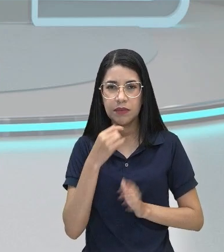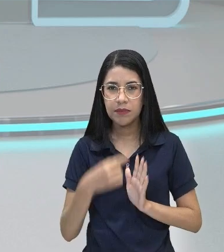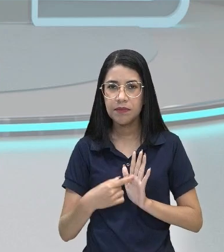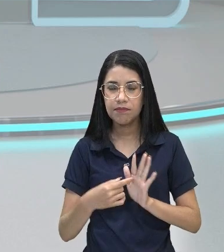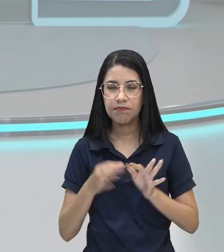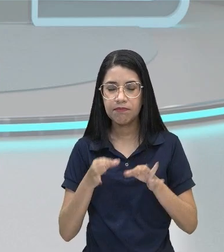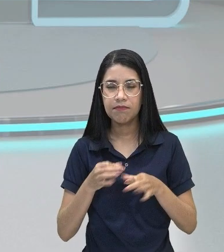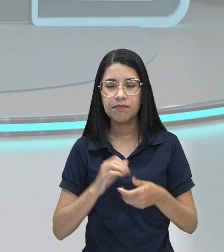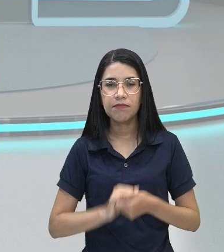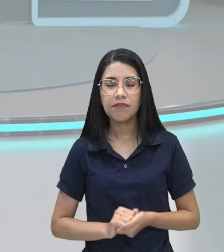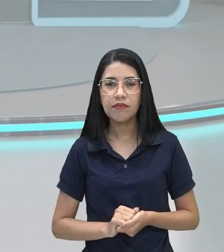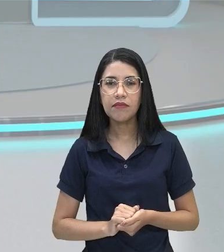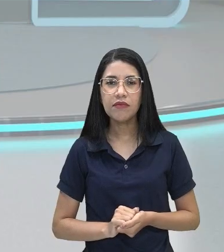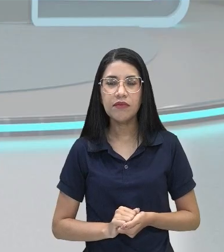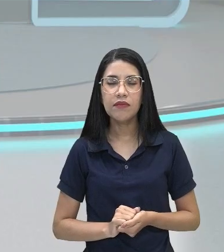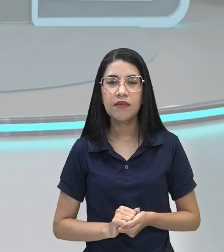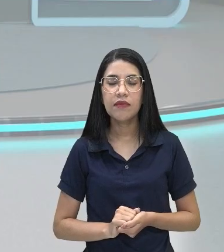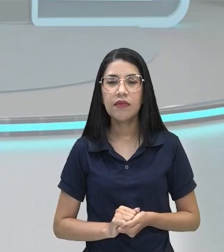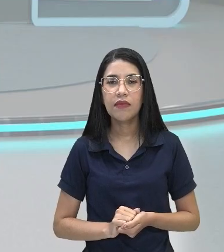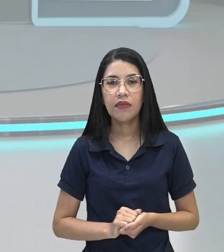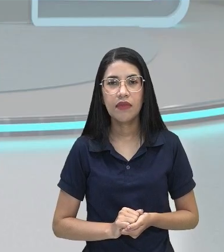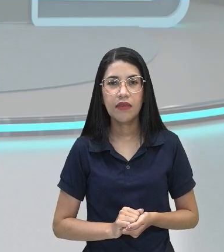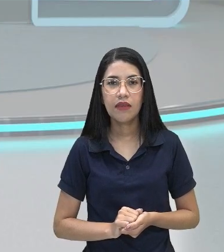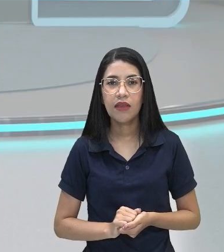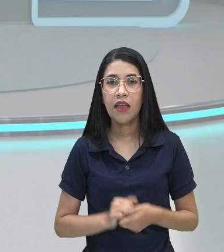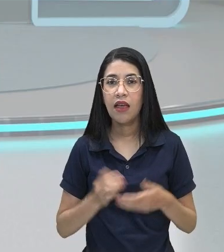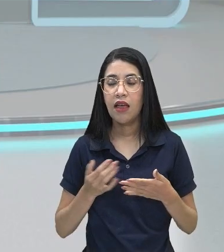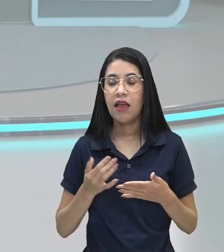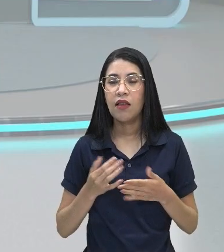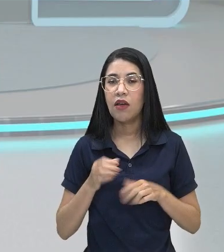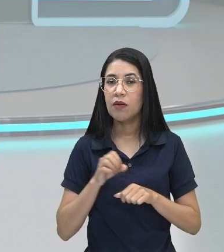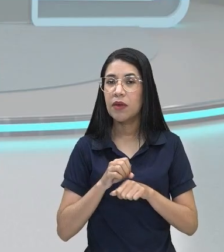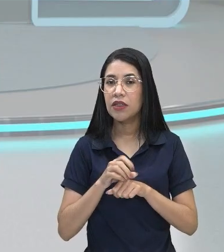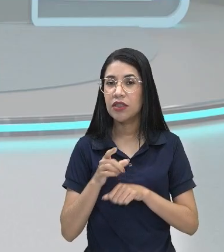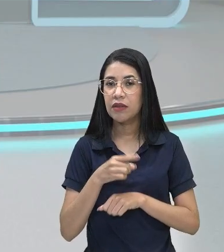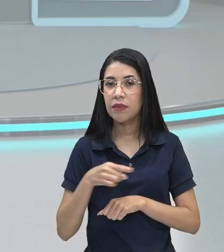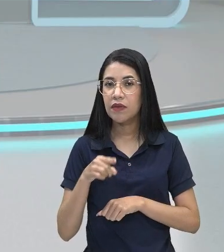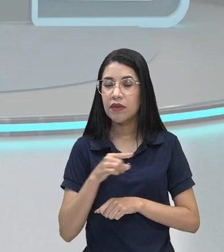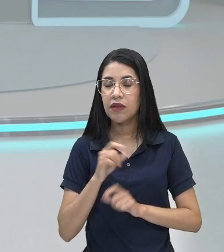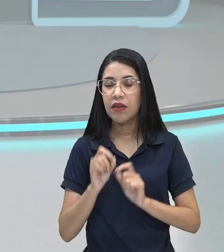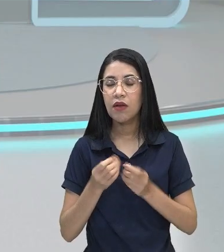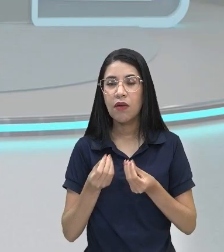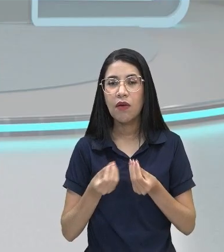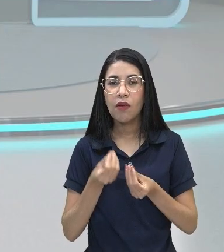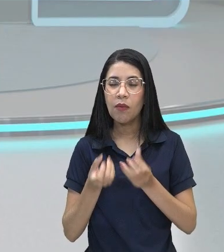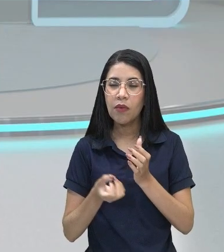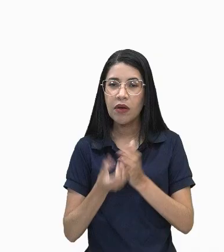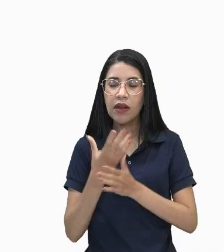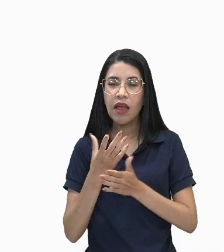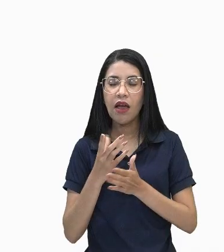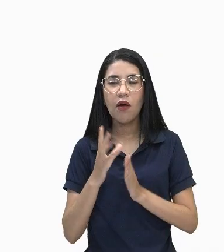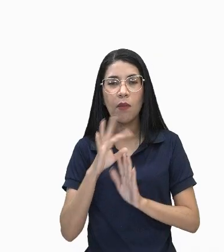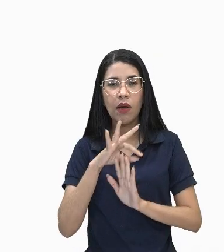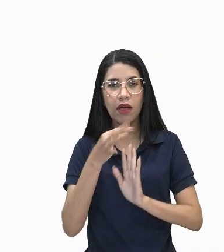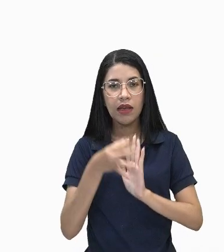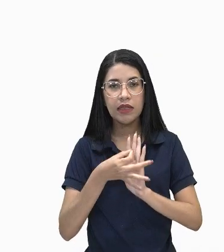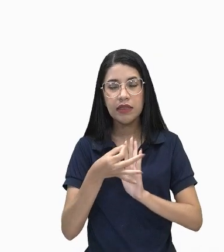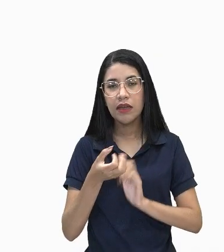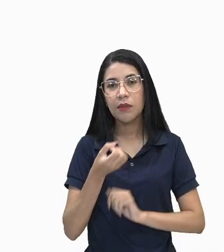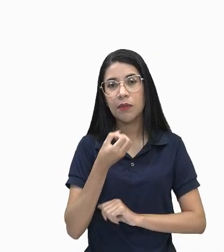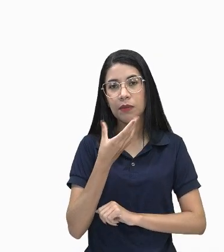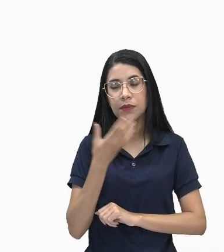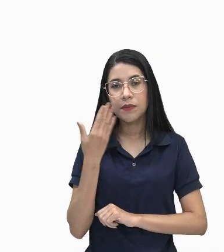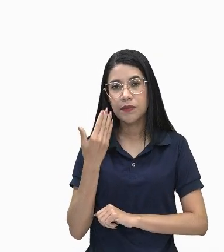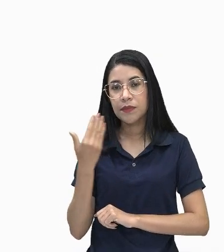bem. Agora, então, vamos para umas dicas de como escrever uma boa resenha. Vamos ver aqui.